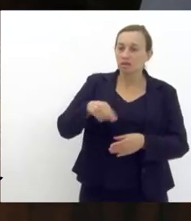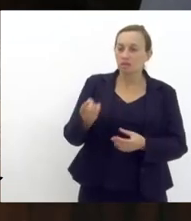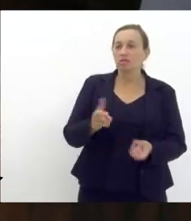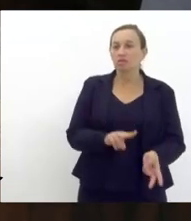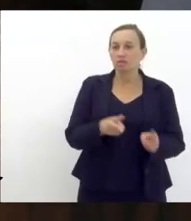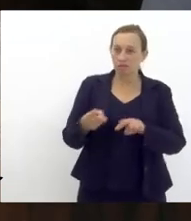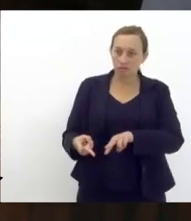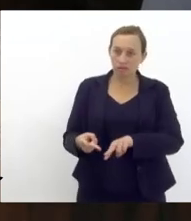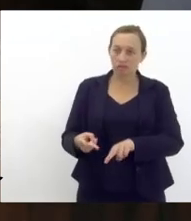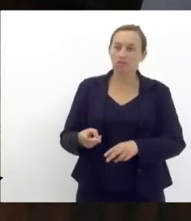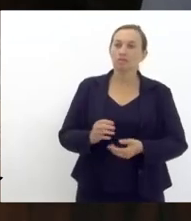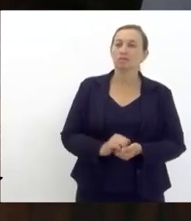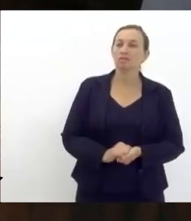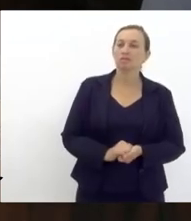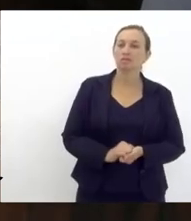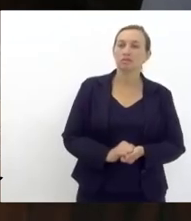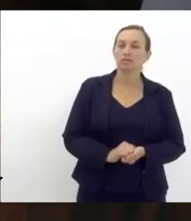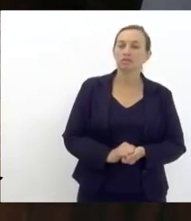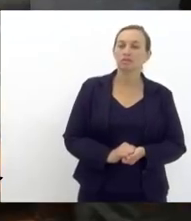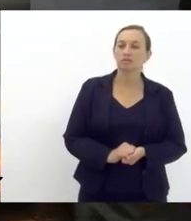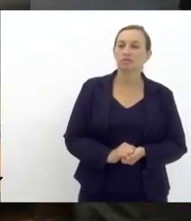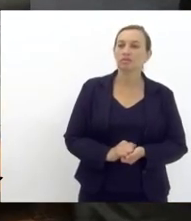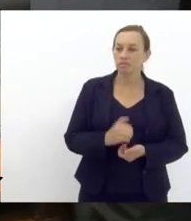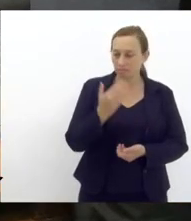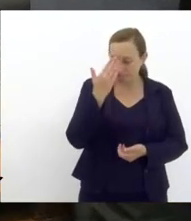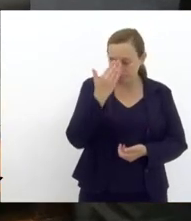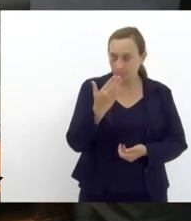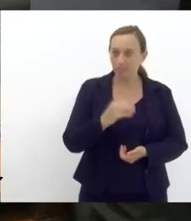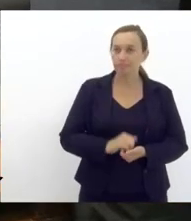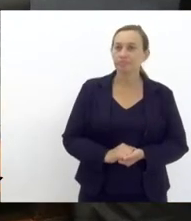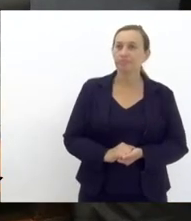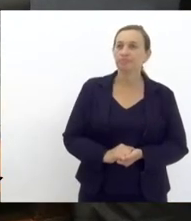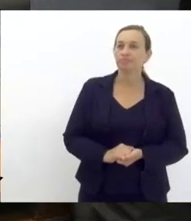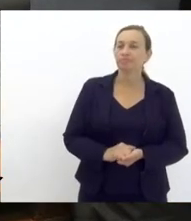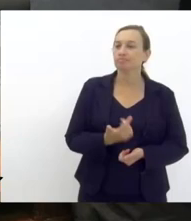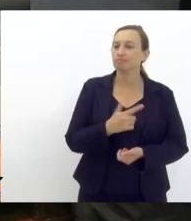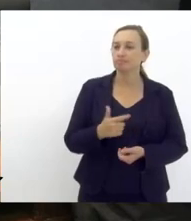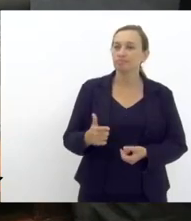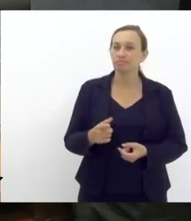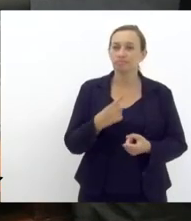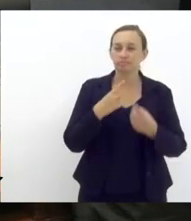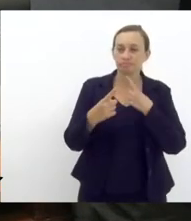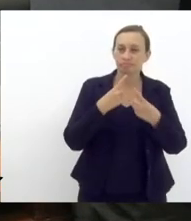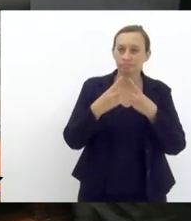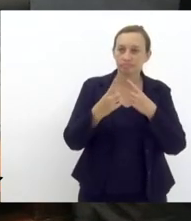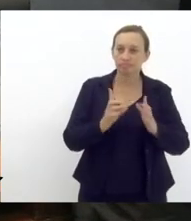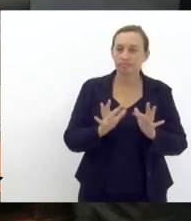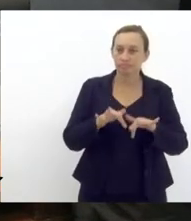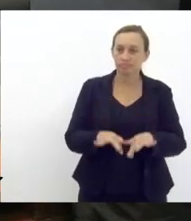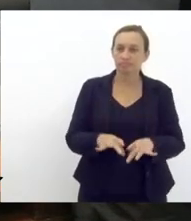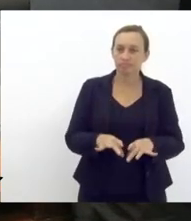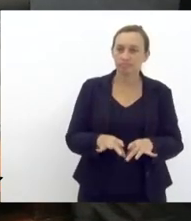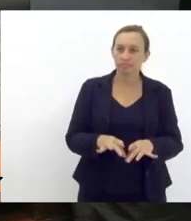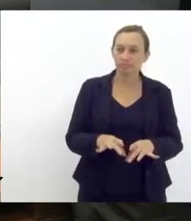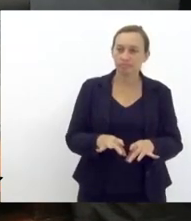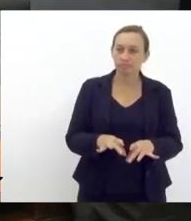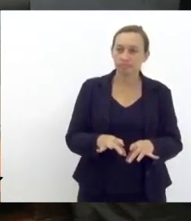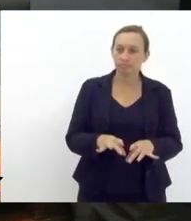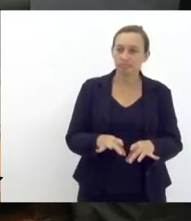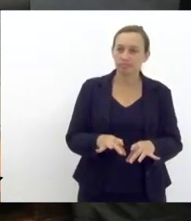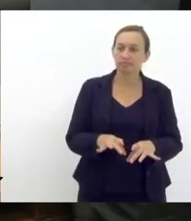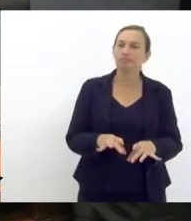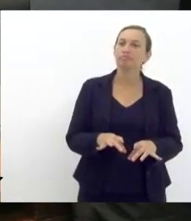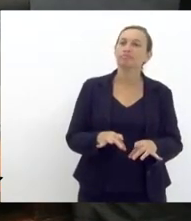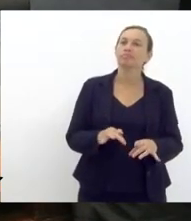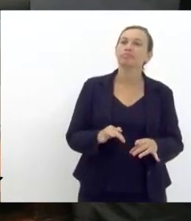é da sua liderança eu agradeço não havendo mais Quem Queira discutir encerrada a